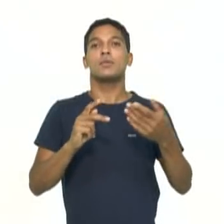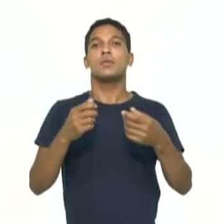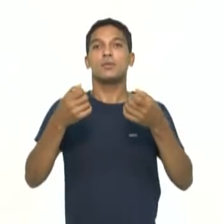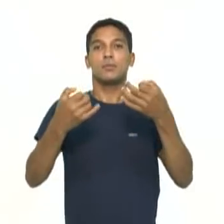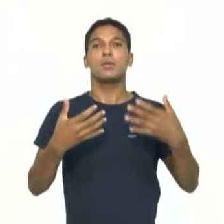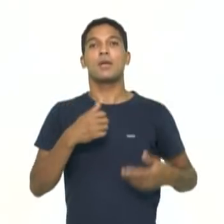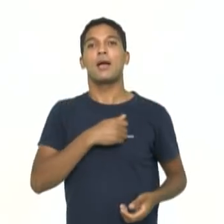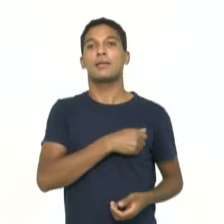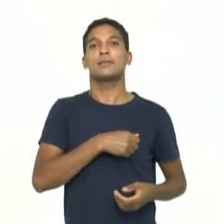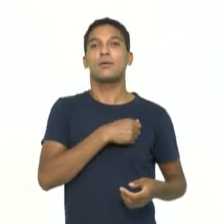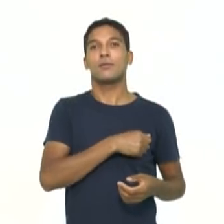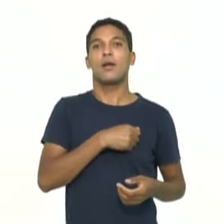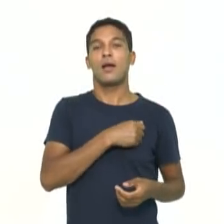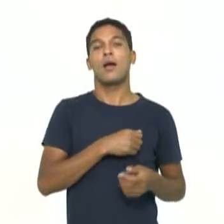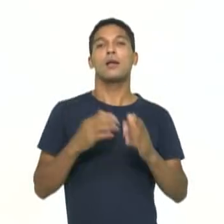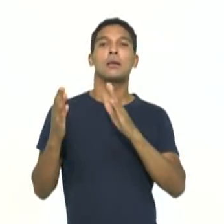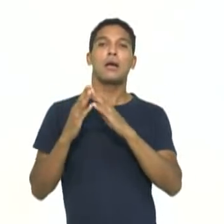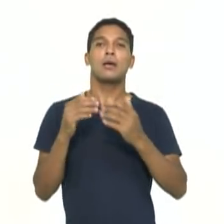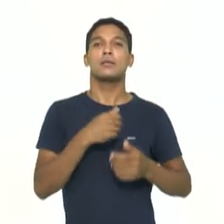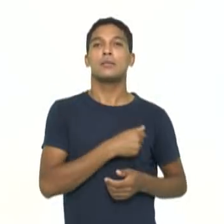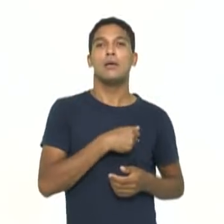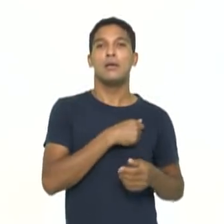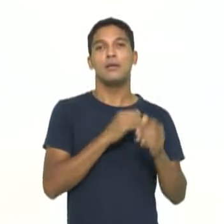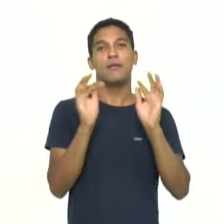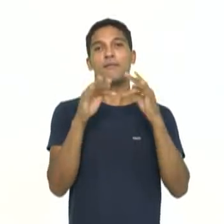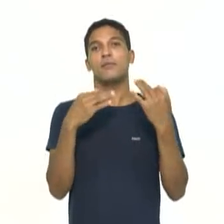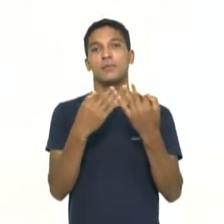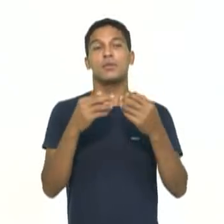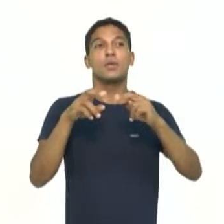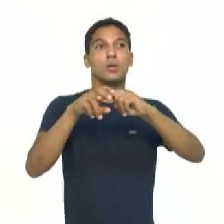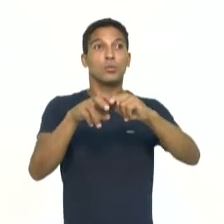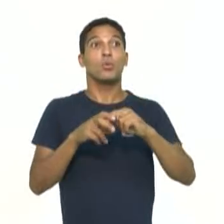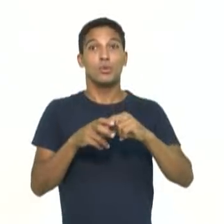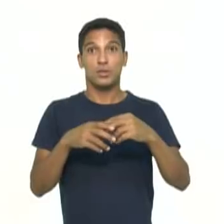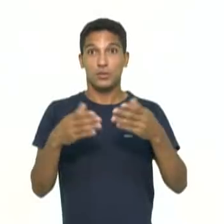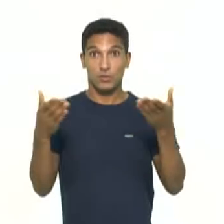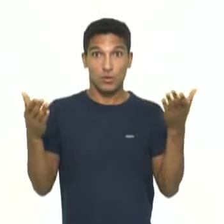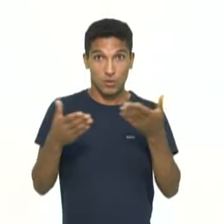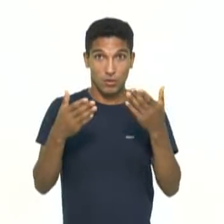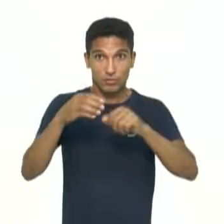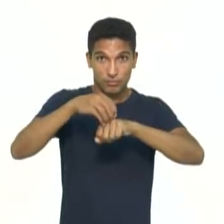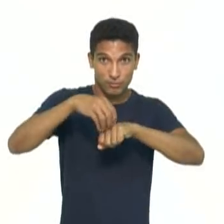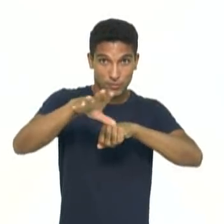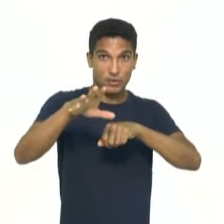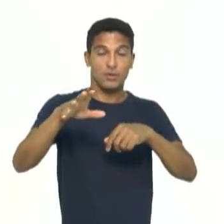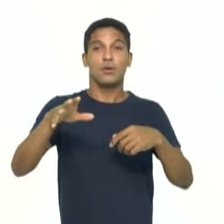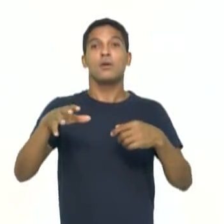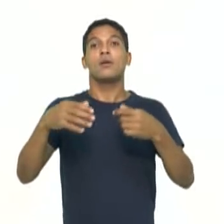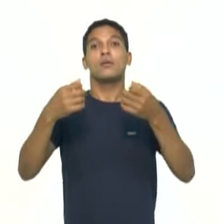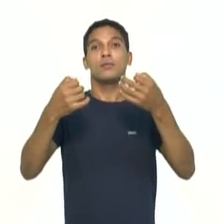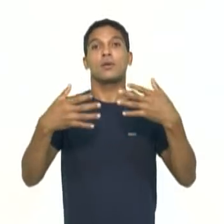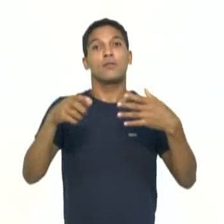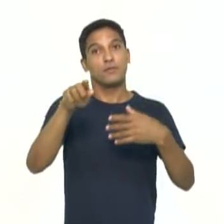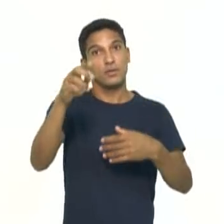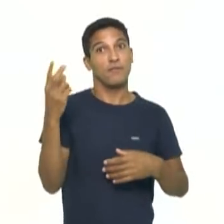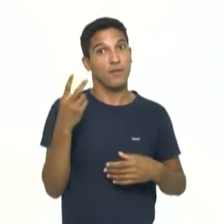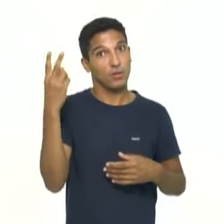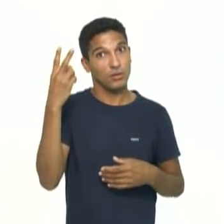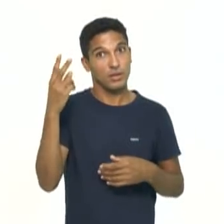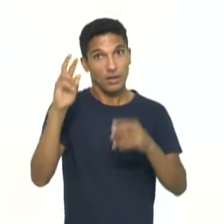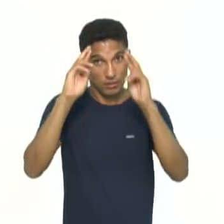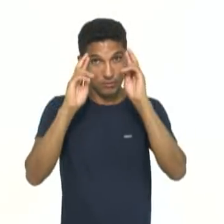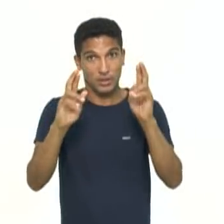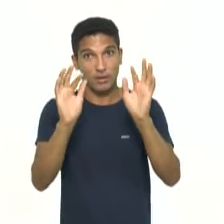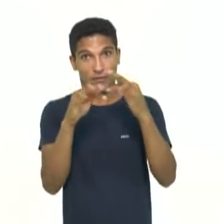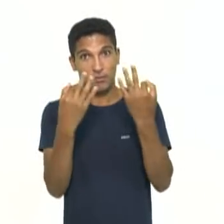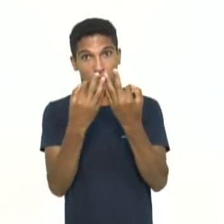Vamos valorizar o que nós temos hoje. Na verdade, vamos valorizar a nossa família, os nossos amigos e todo